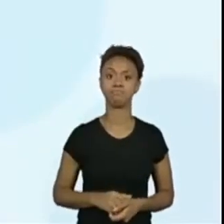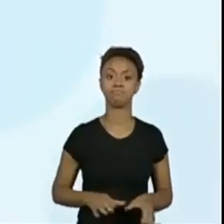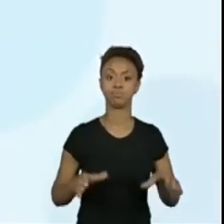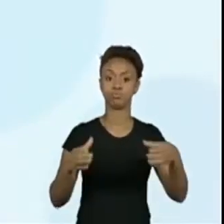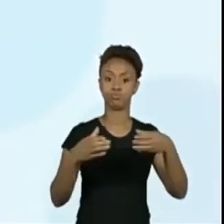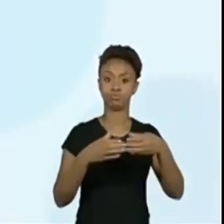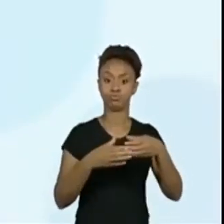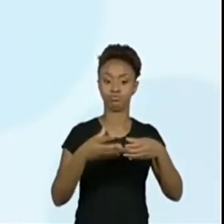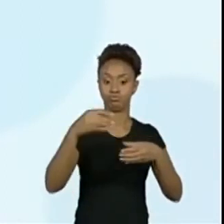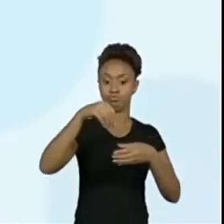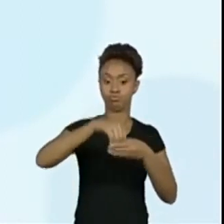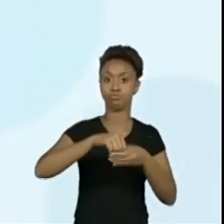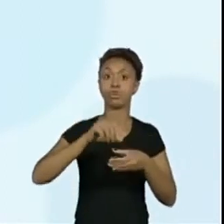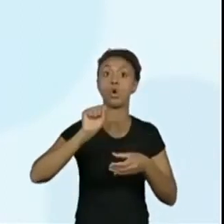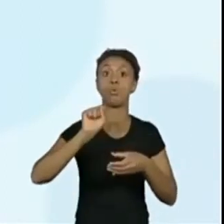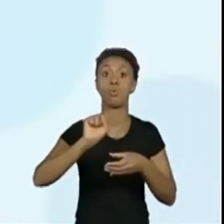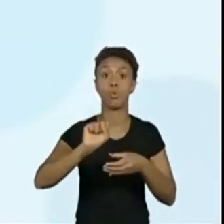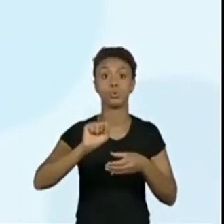Acima de 8.